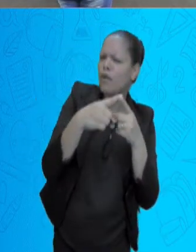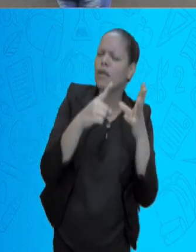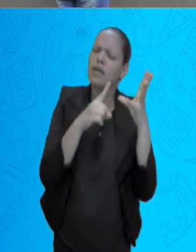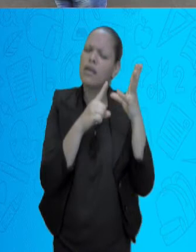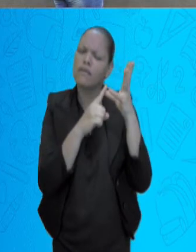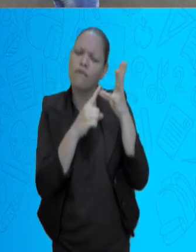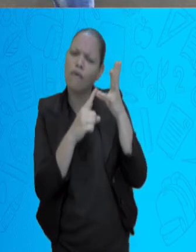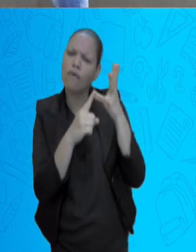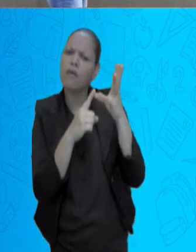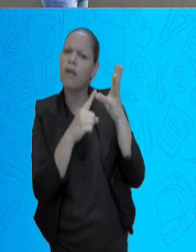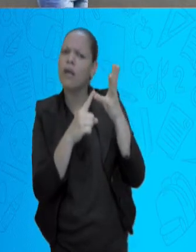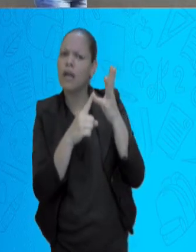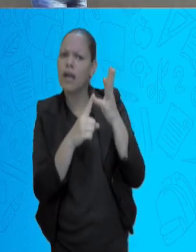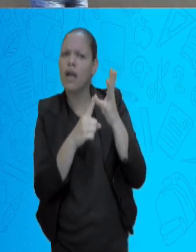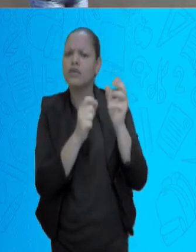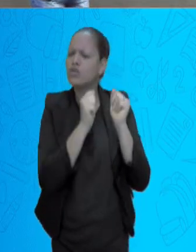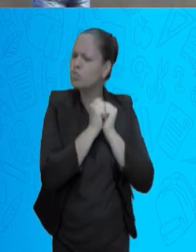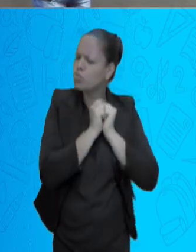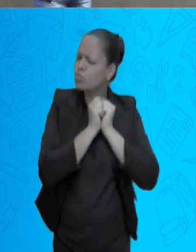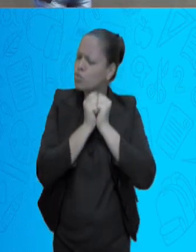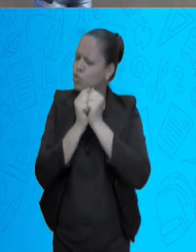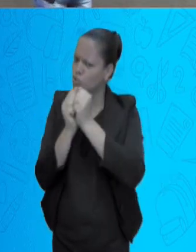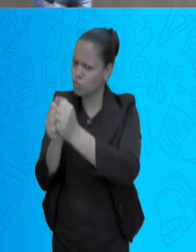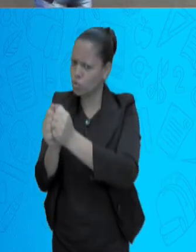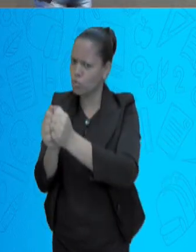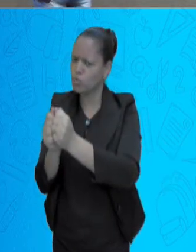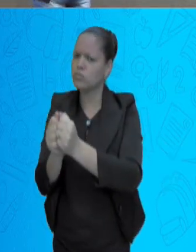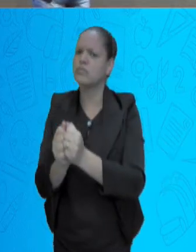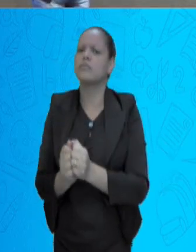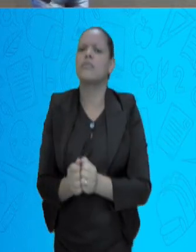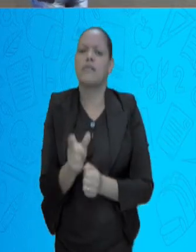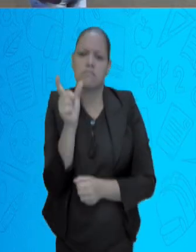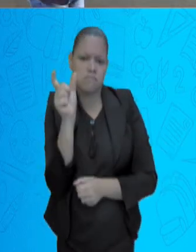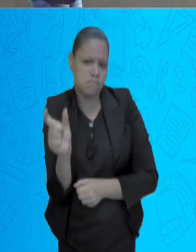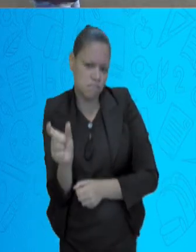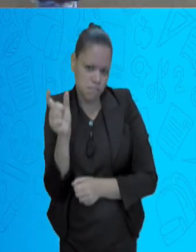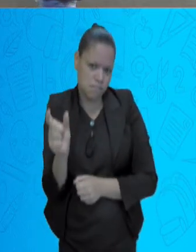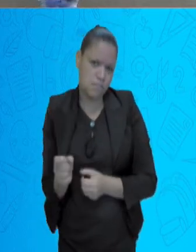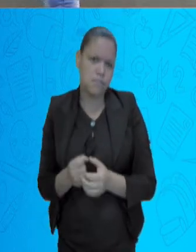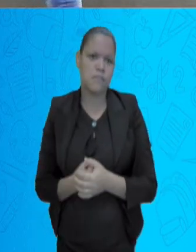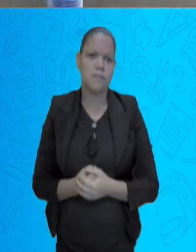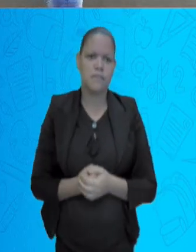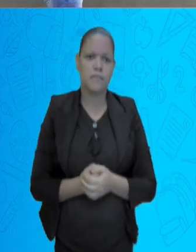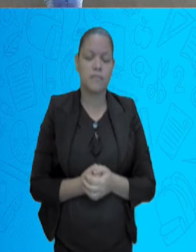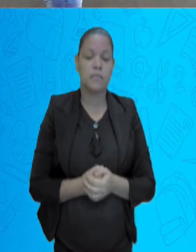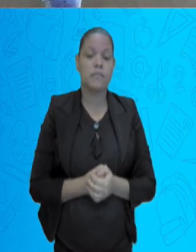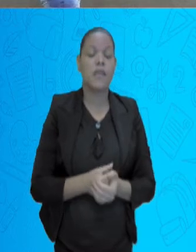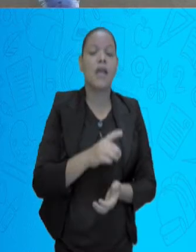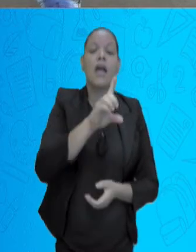vogais E e I ficam na mesma sílaba.